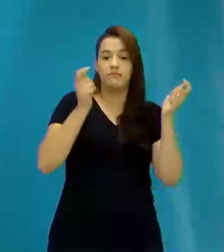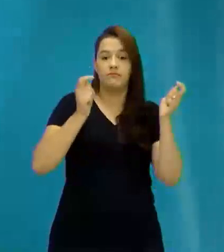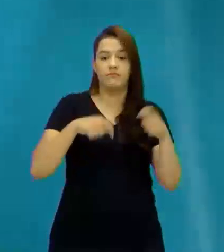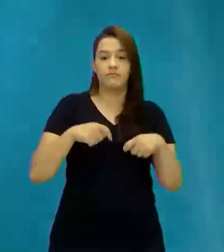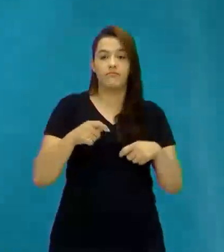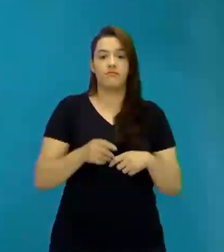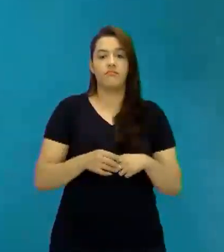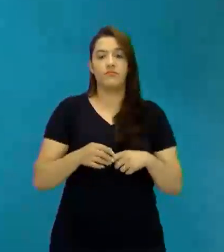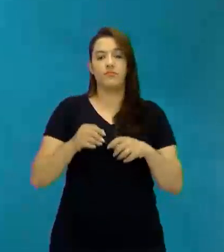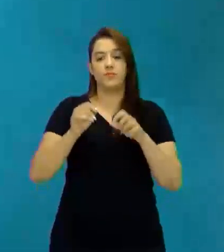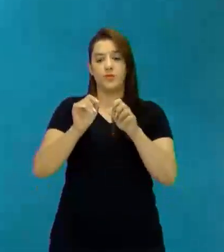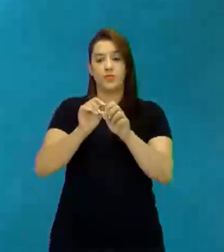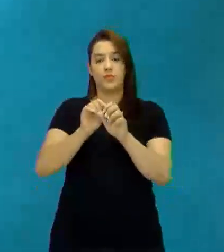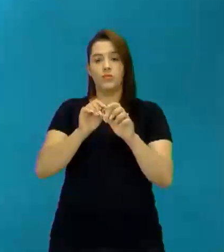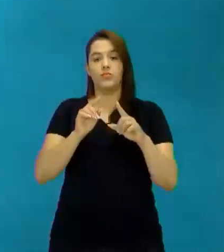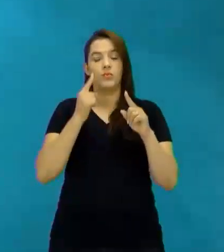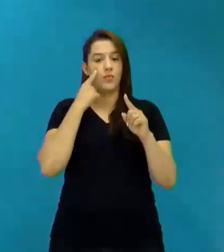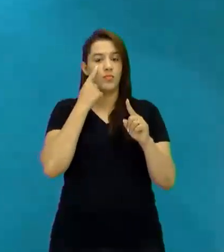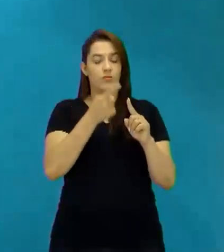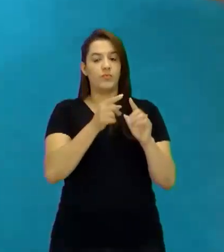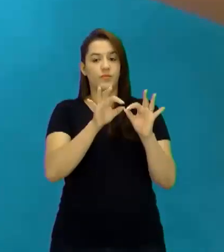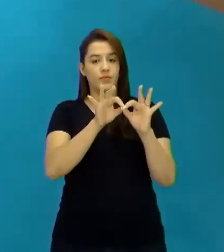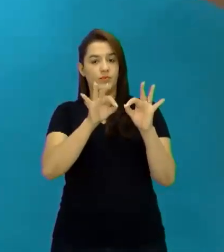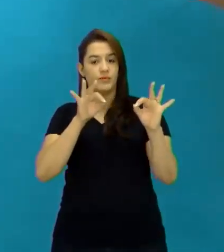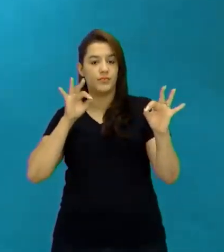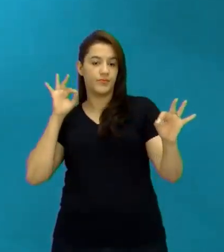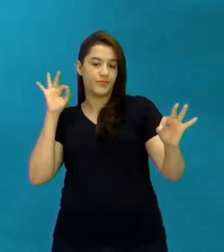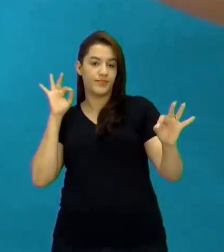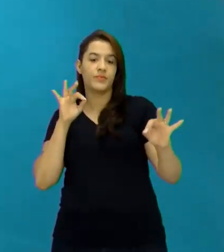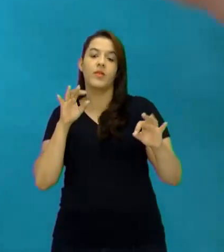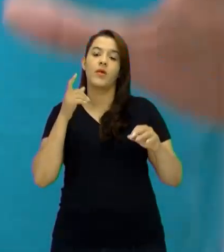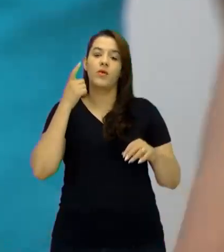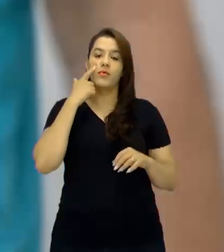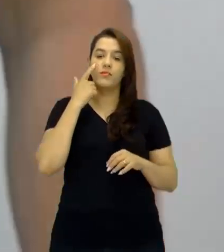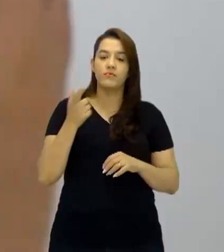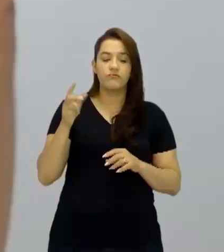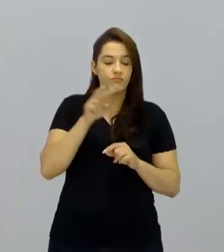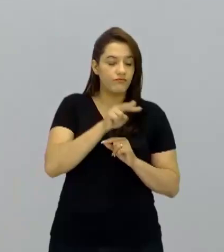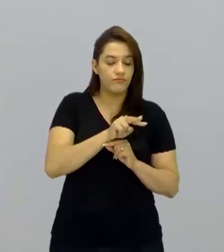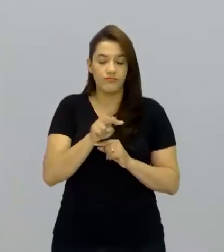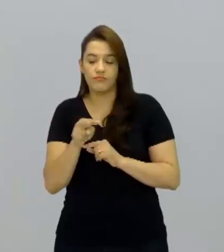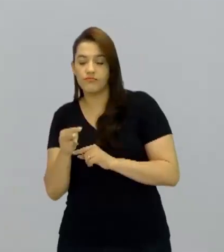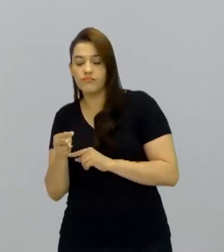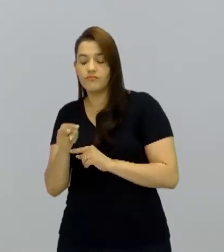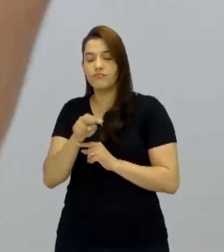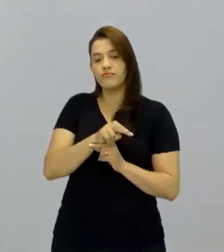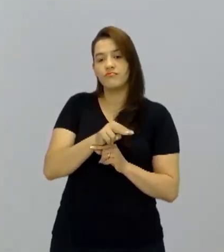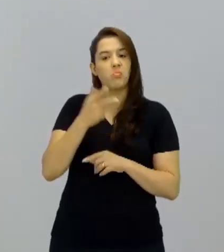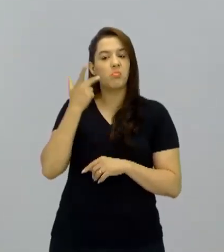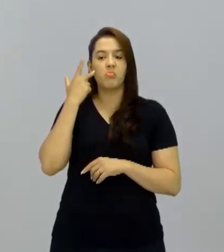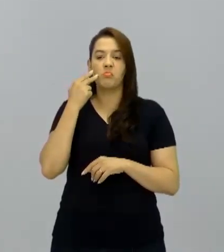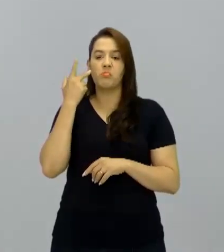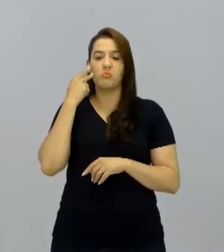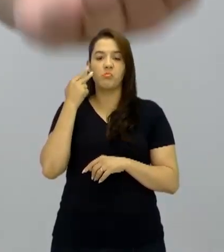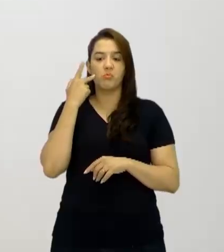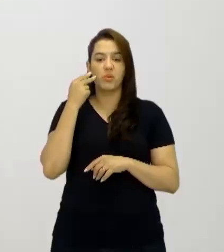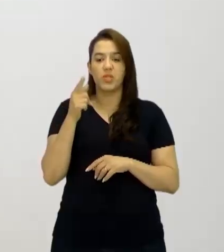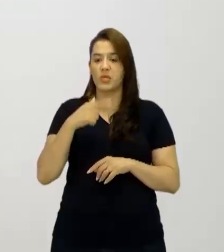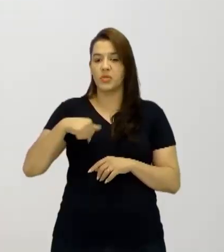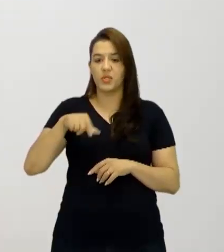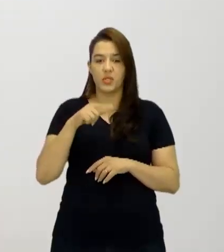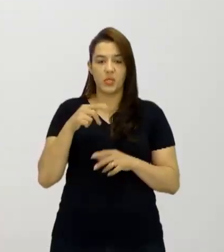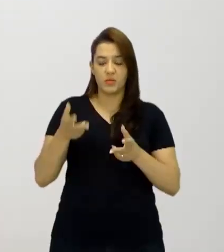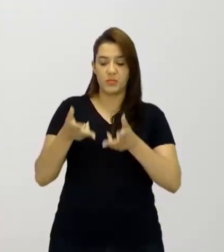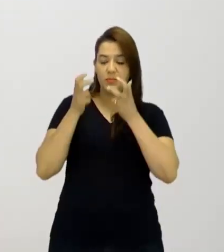Terra de longe, tal como a gente está vendo aqui, se ela tivesse essa proporção de observação para a gente, nós jamais